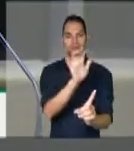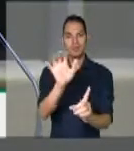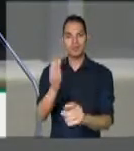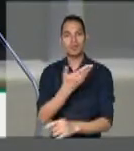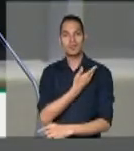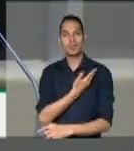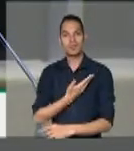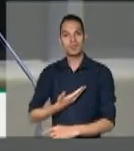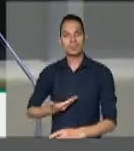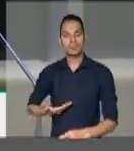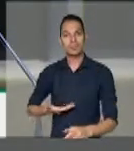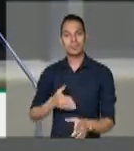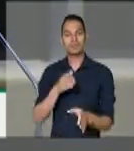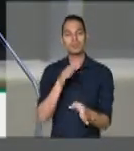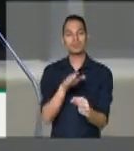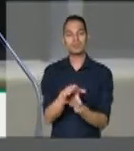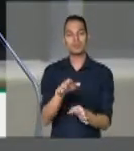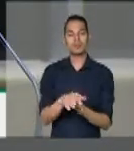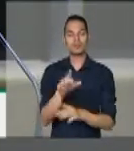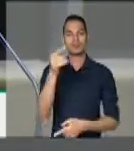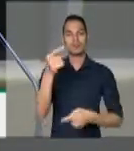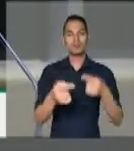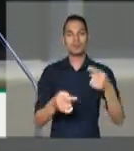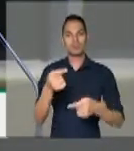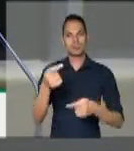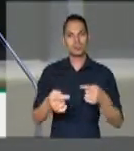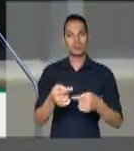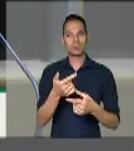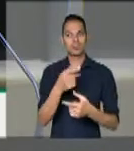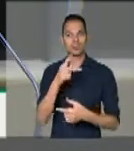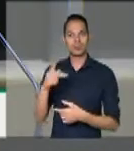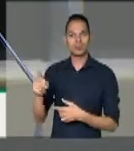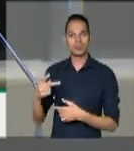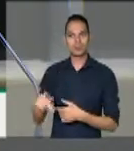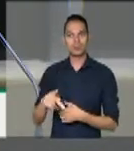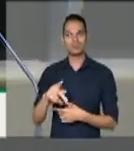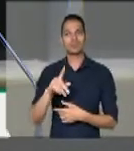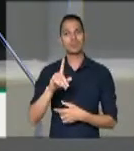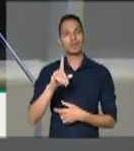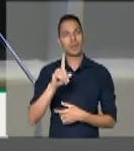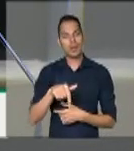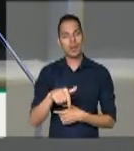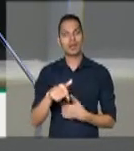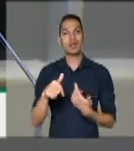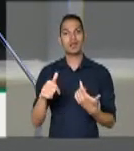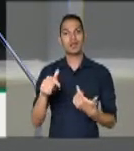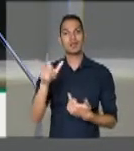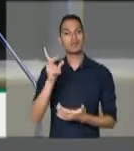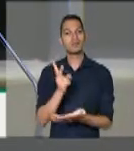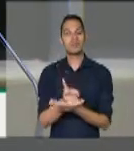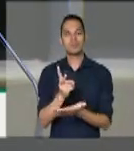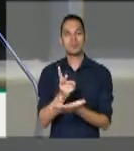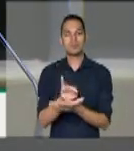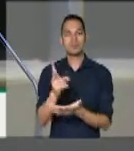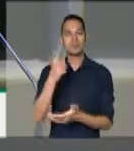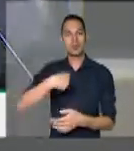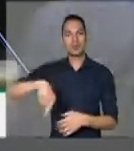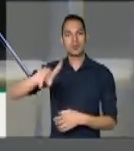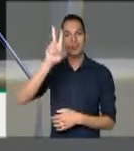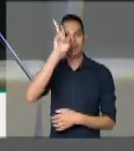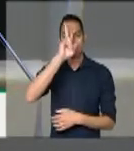governos de orientação política contrária à sua. Esse foi e sempre será